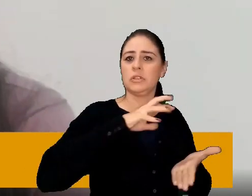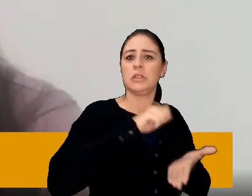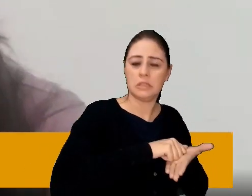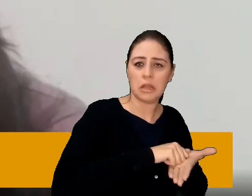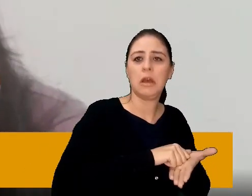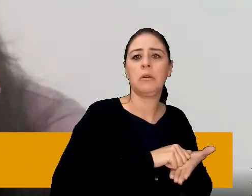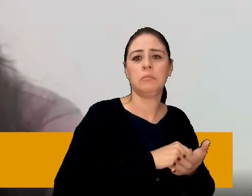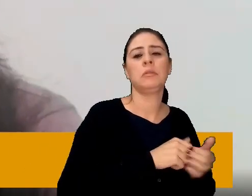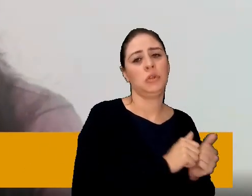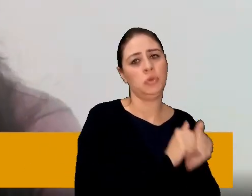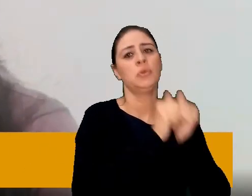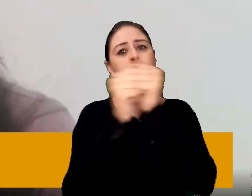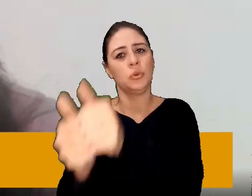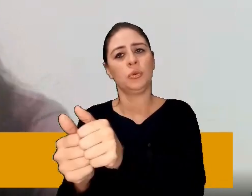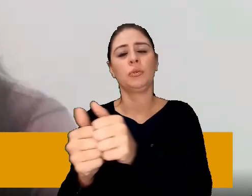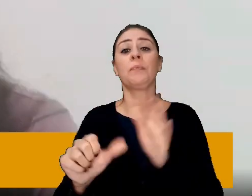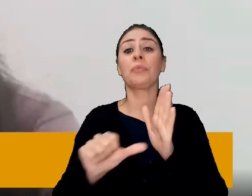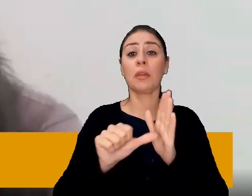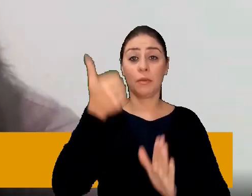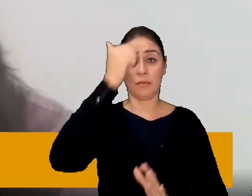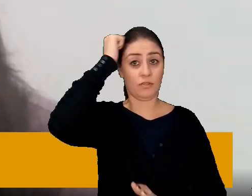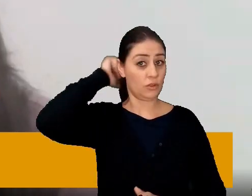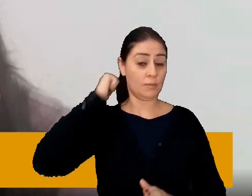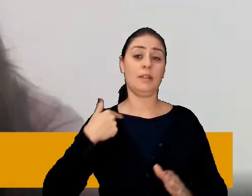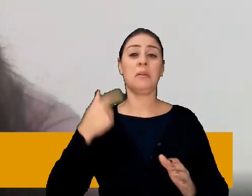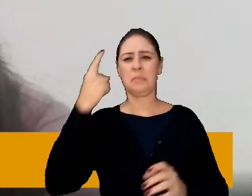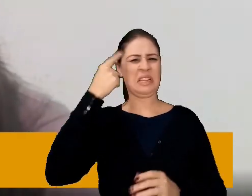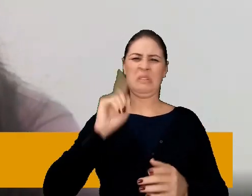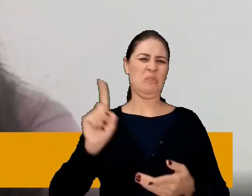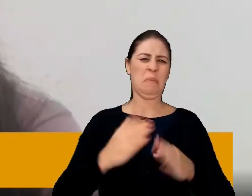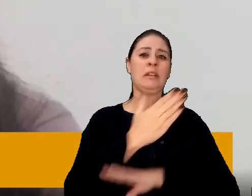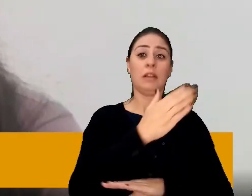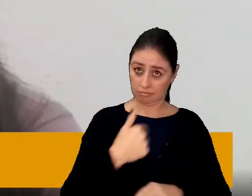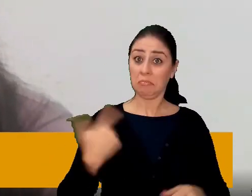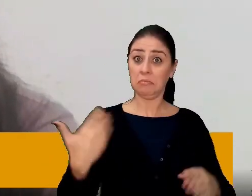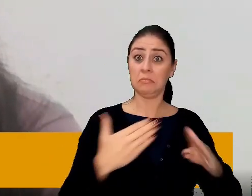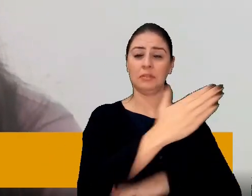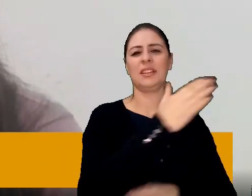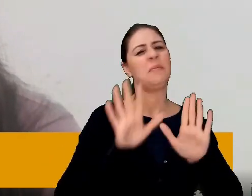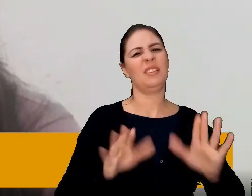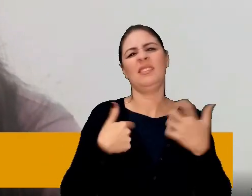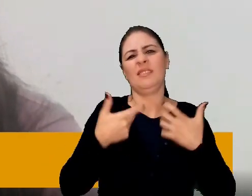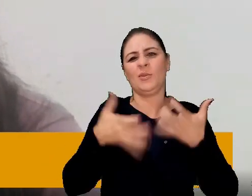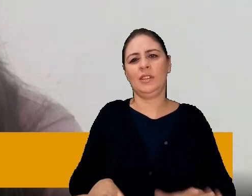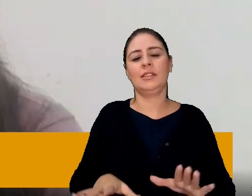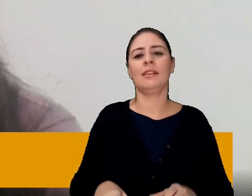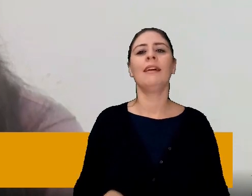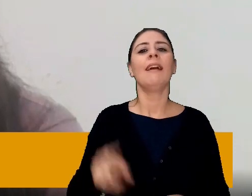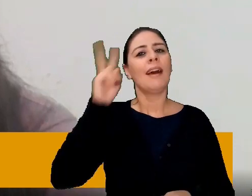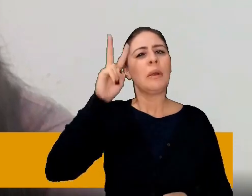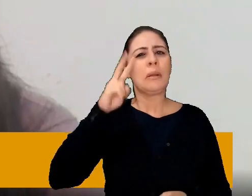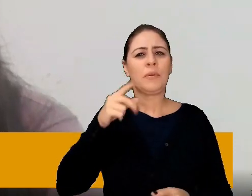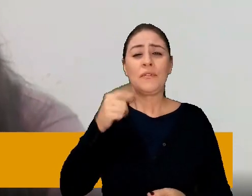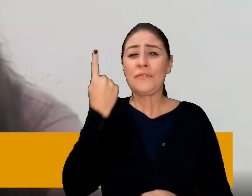fiz, pensei que não ia passar e passei, mas não quis ir. Aí eu lembro que na última vez eu falei, no último segundo